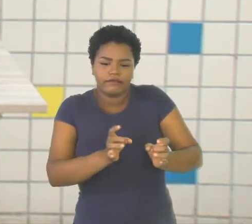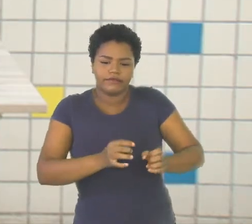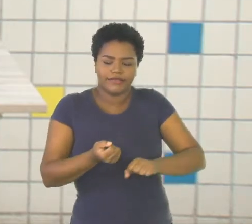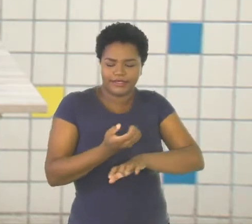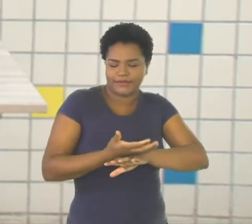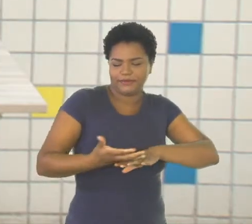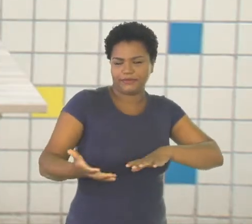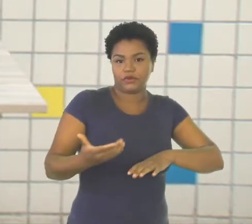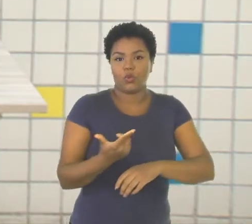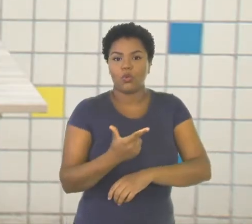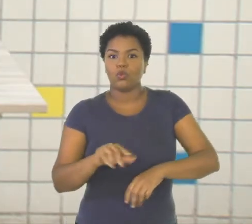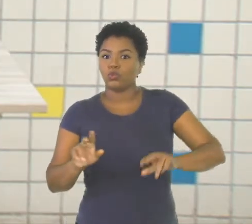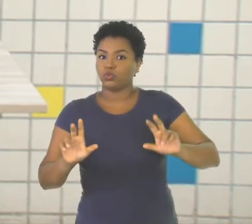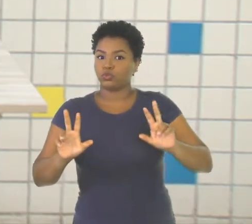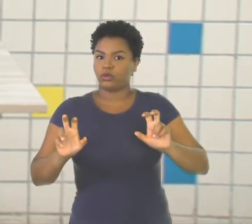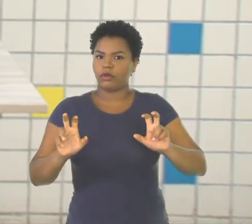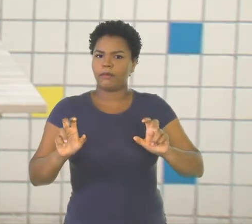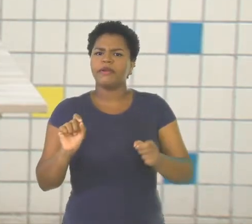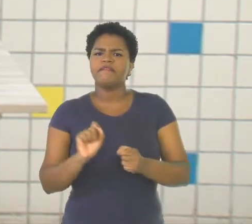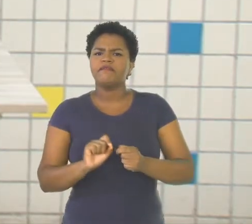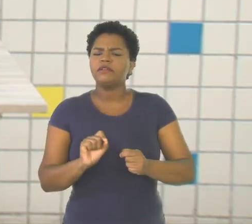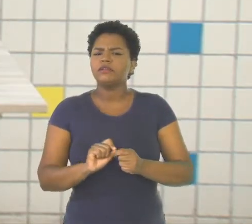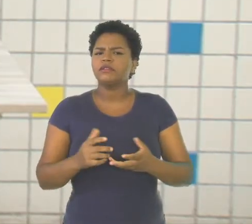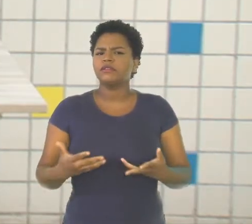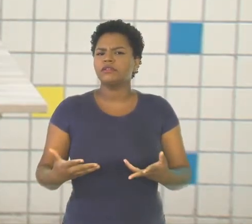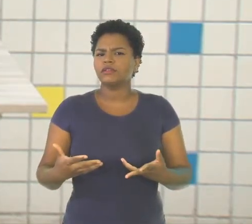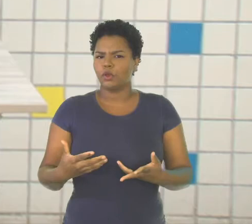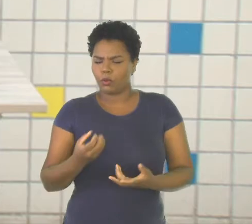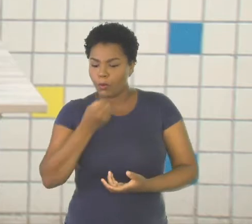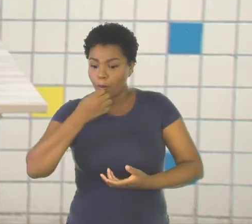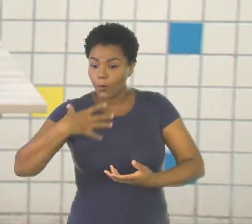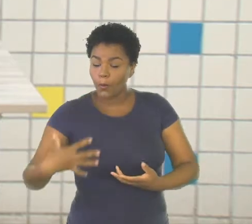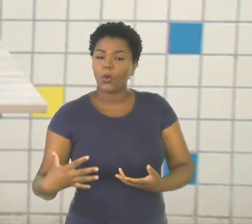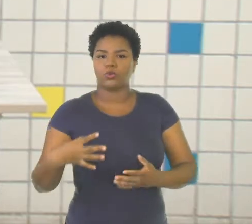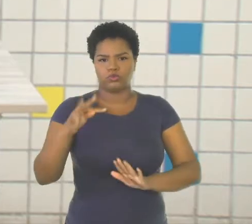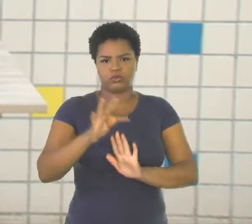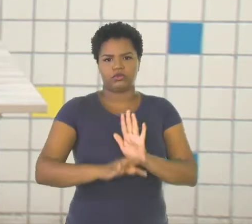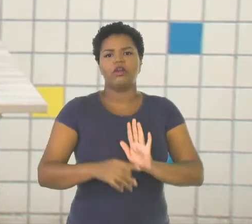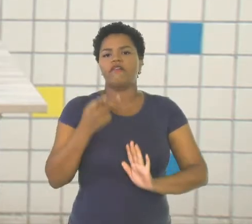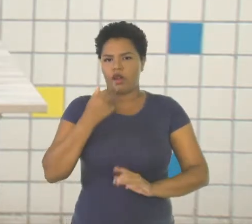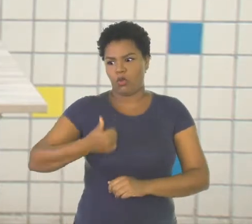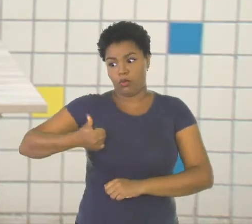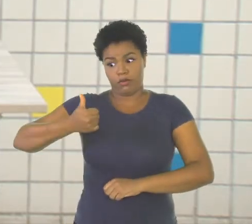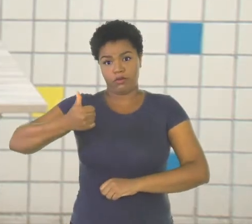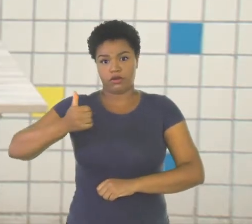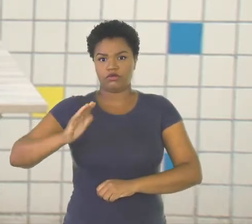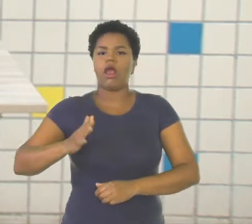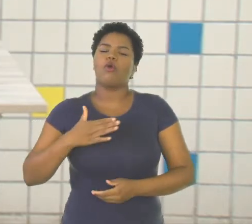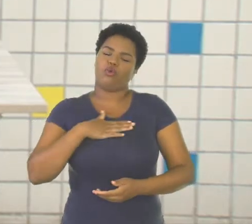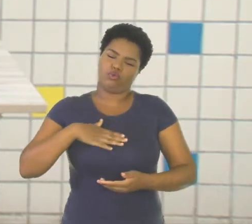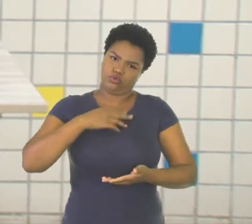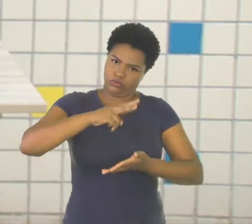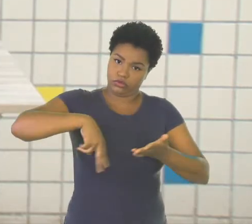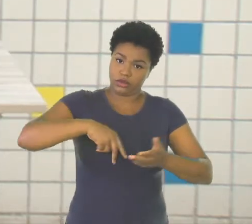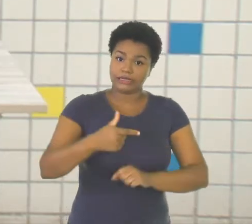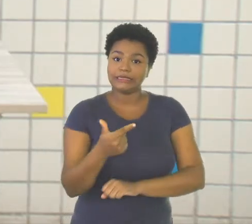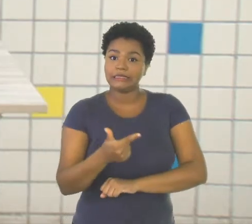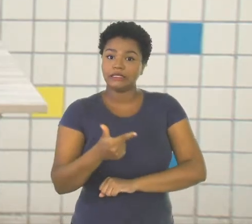Outro tópico para se produzir um bom texto, porque nós já falamos primeiro, gostar de ler. O segundo